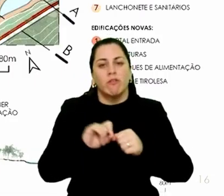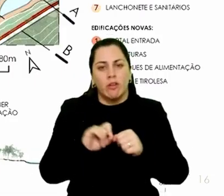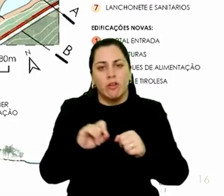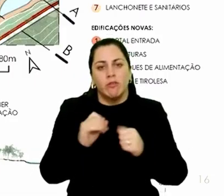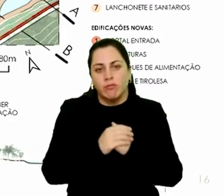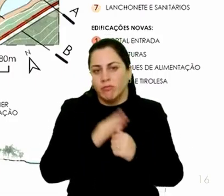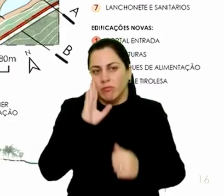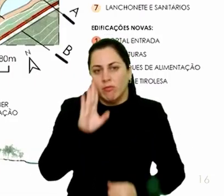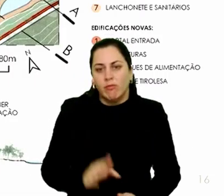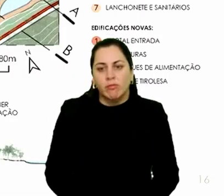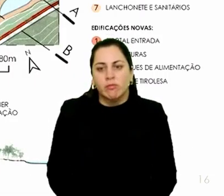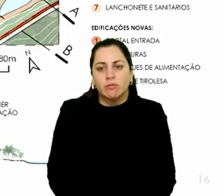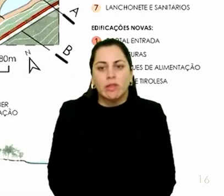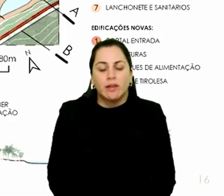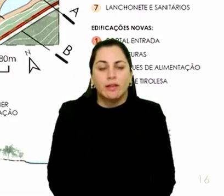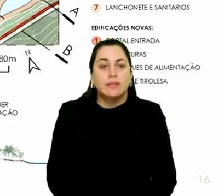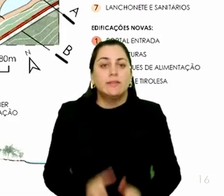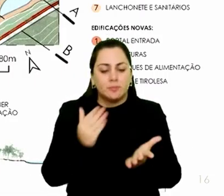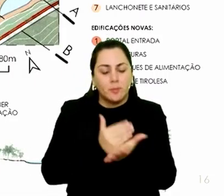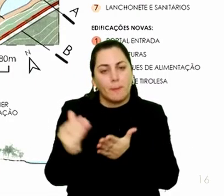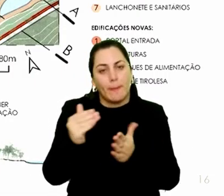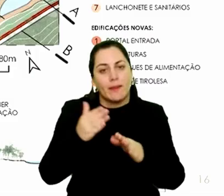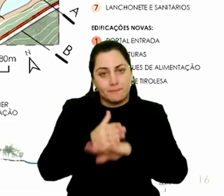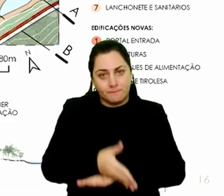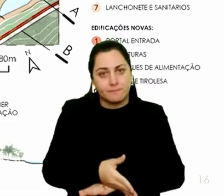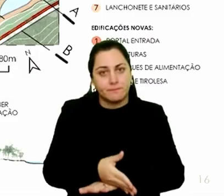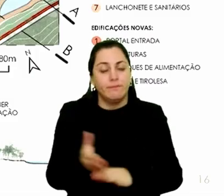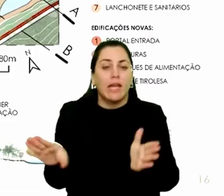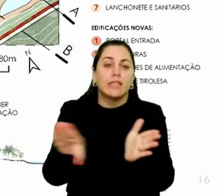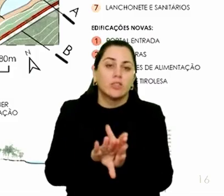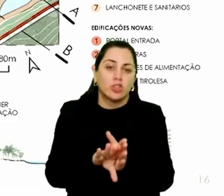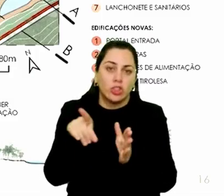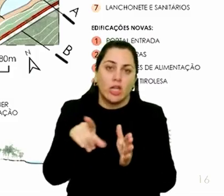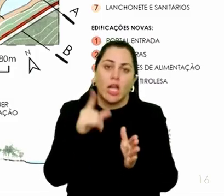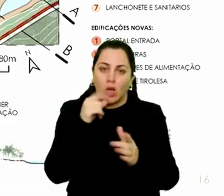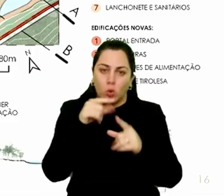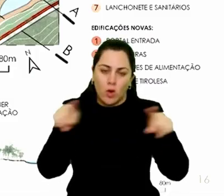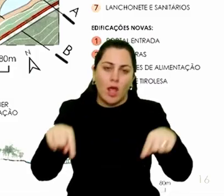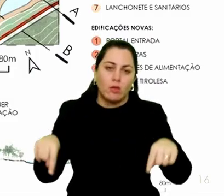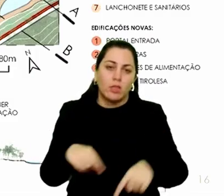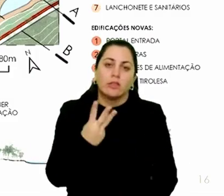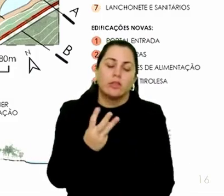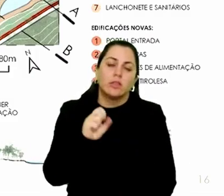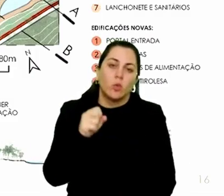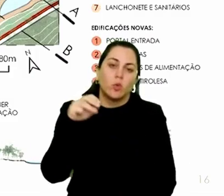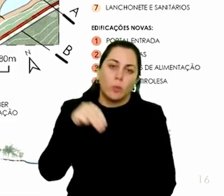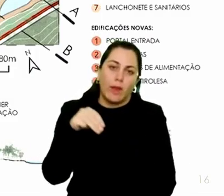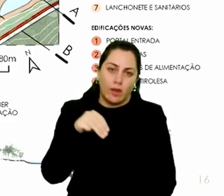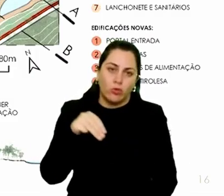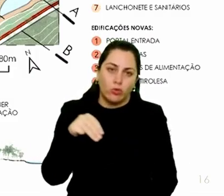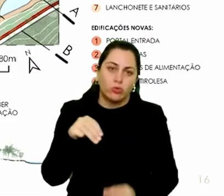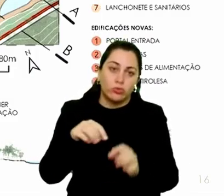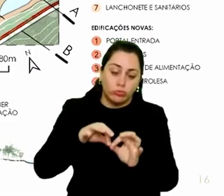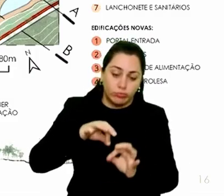esse eixo central. Então, desde a entrada do parque até a chegada no lago, a gente tem 38 metros de desnível.